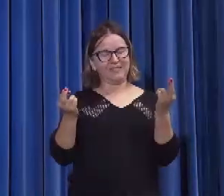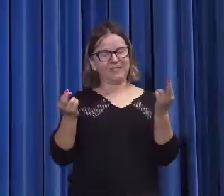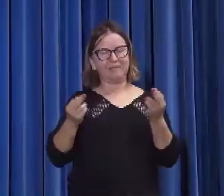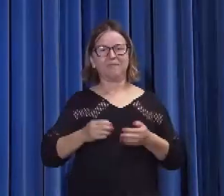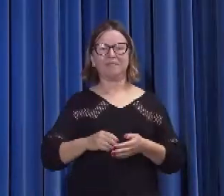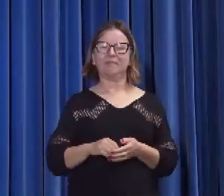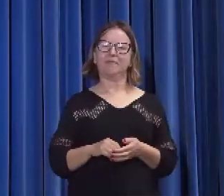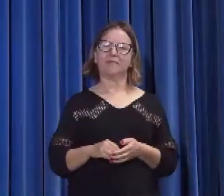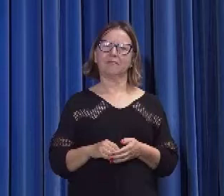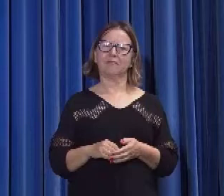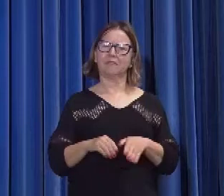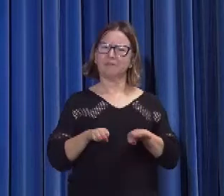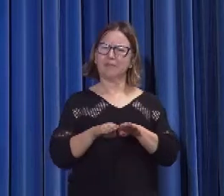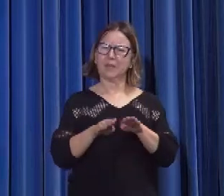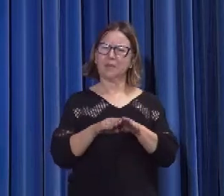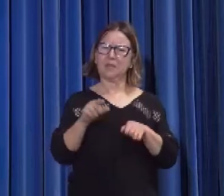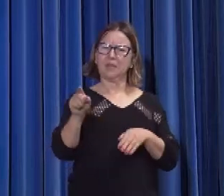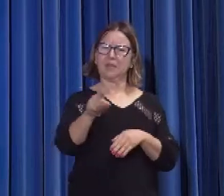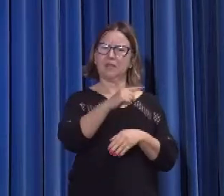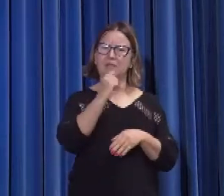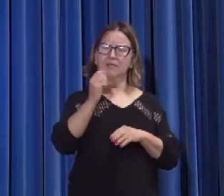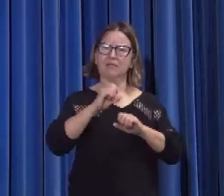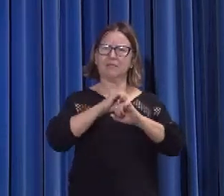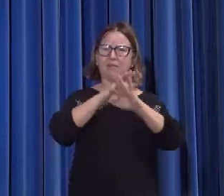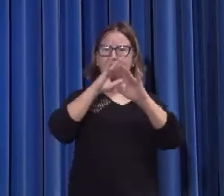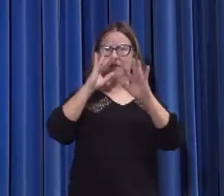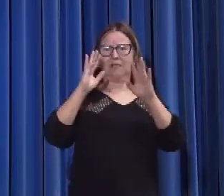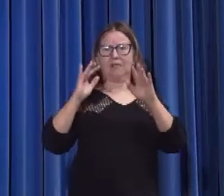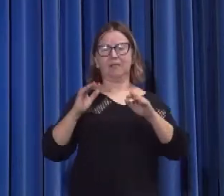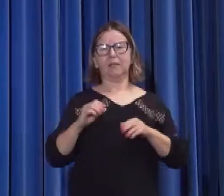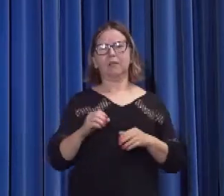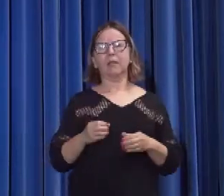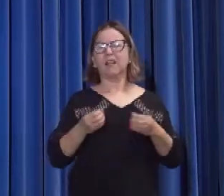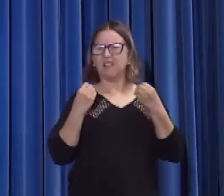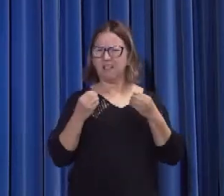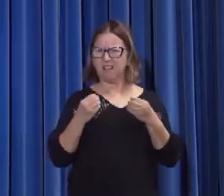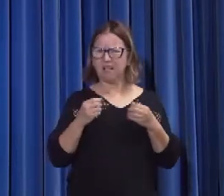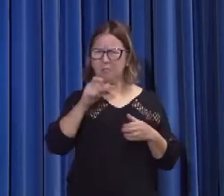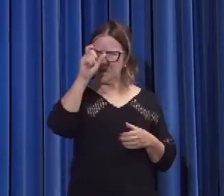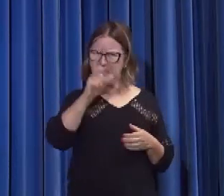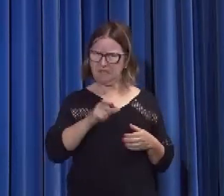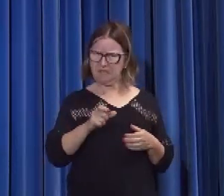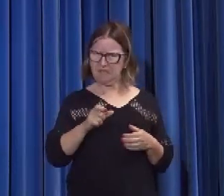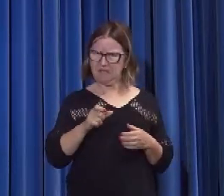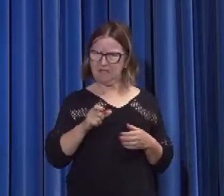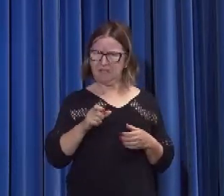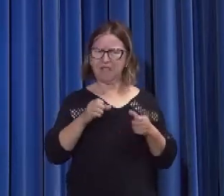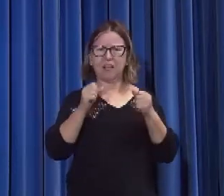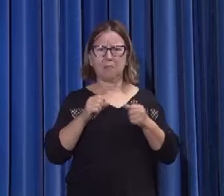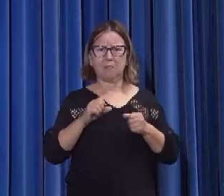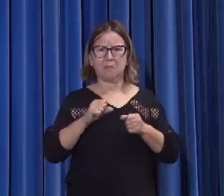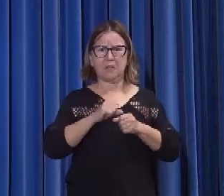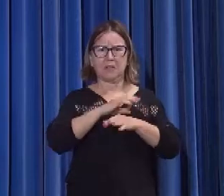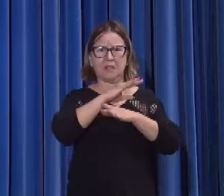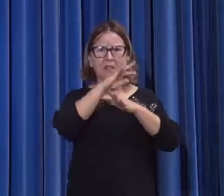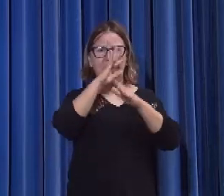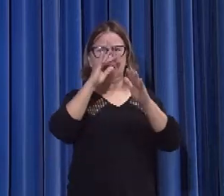Também nos gloriamos. Como alguém pode gloriar-se nas